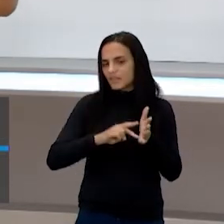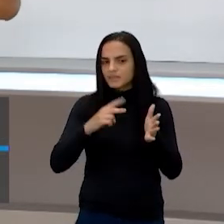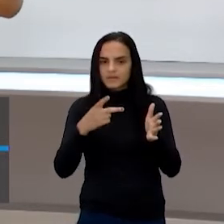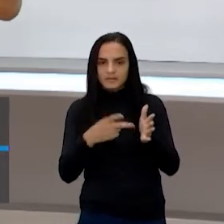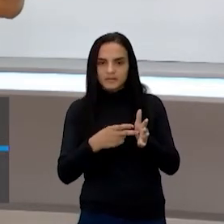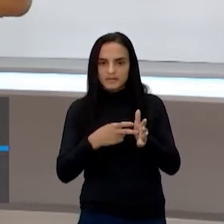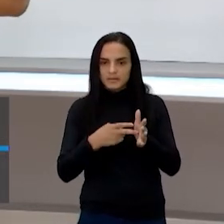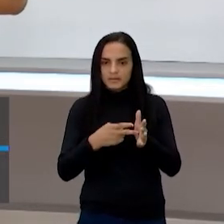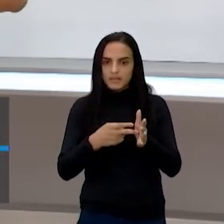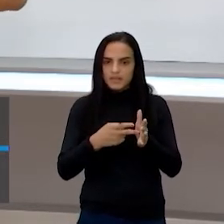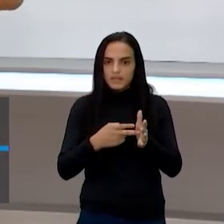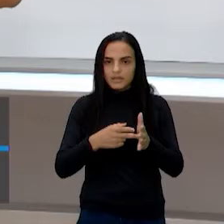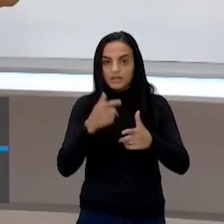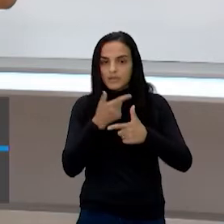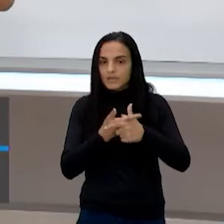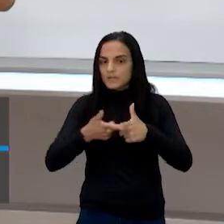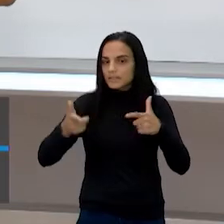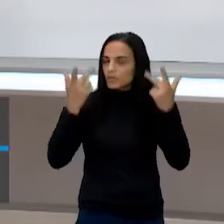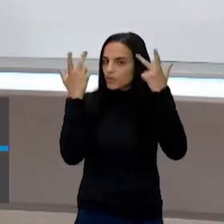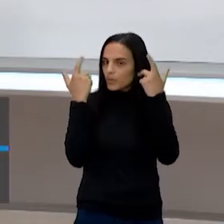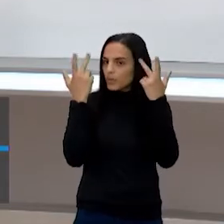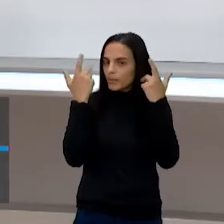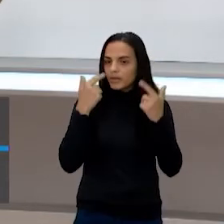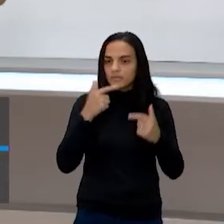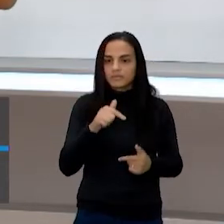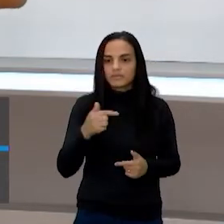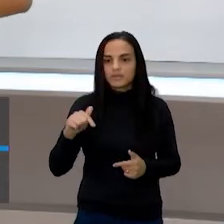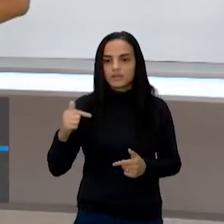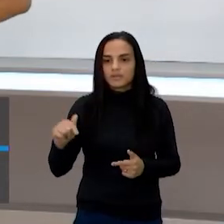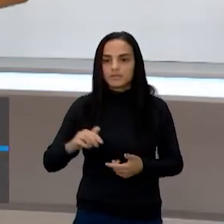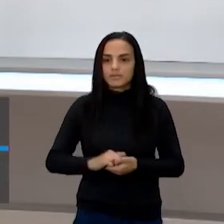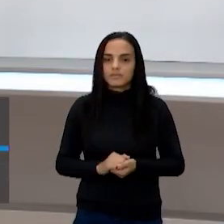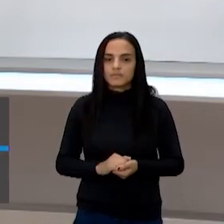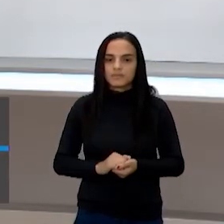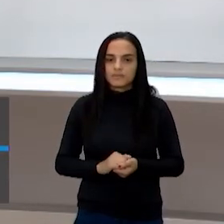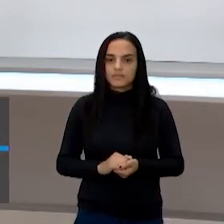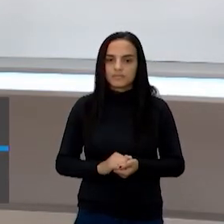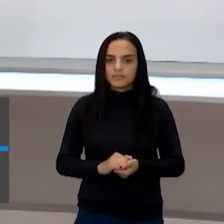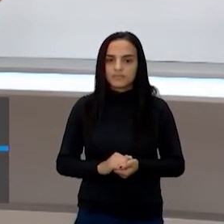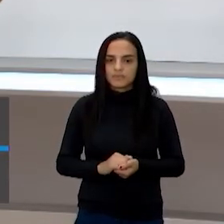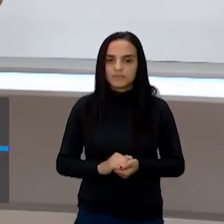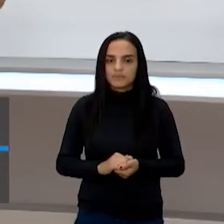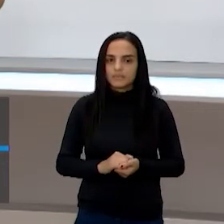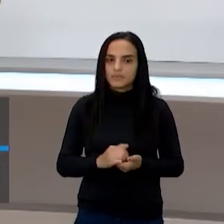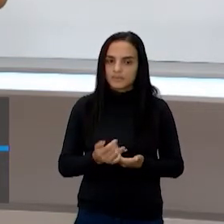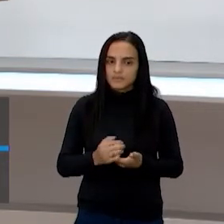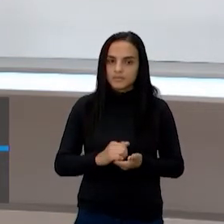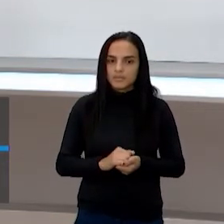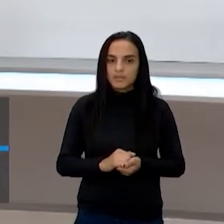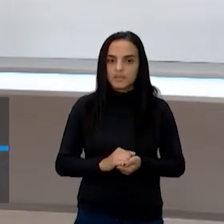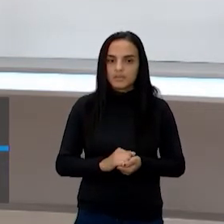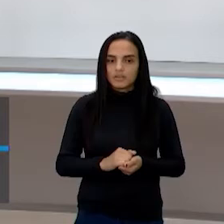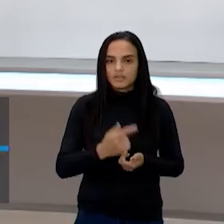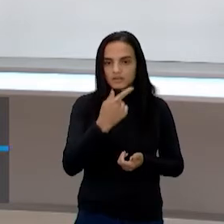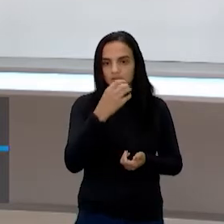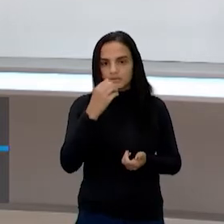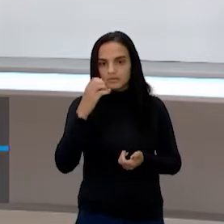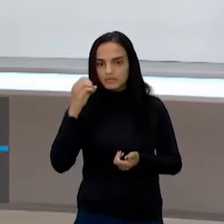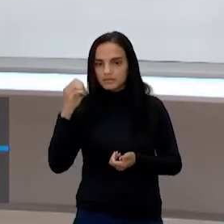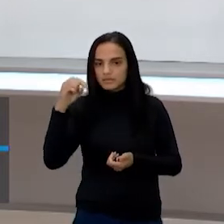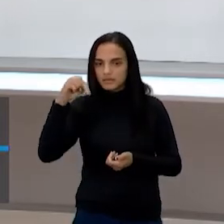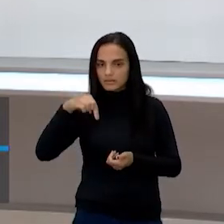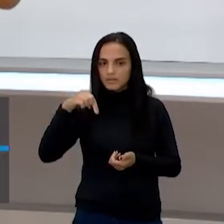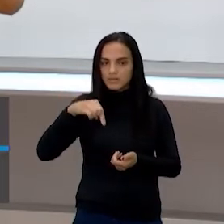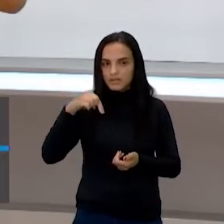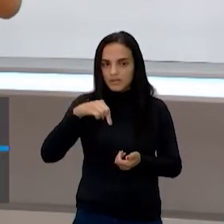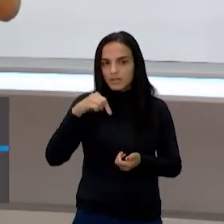não possuem divisores comuns. Então, neste caso, no caso dessa sentença, no caso